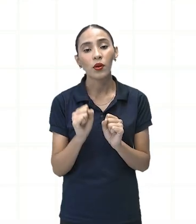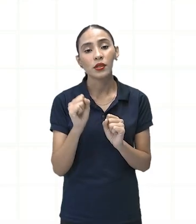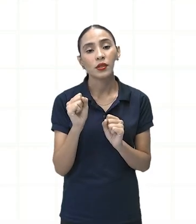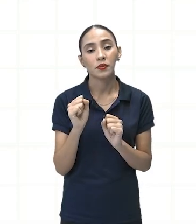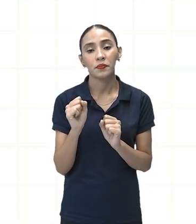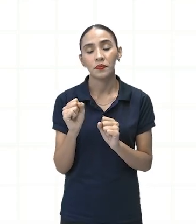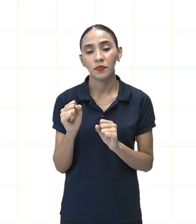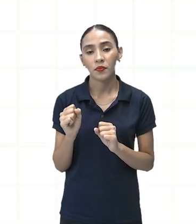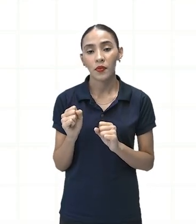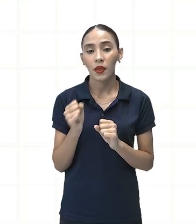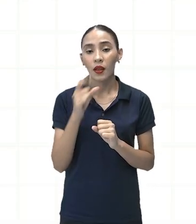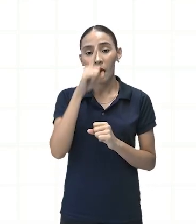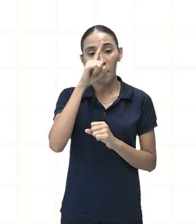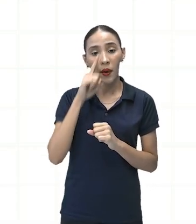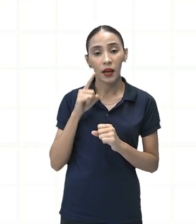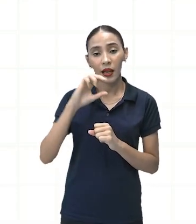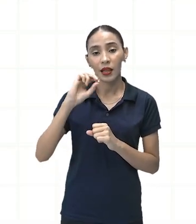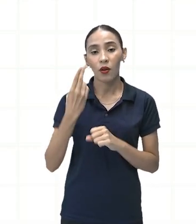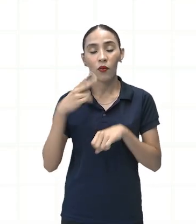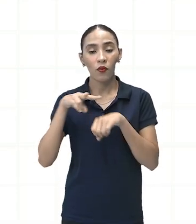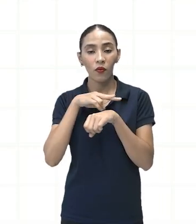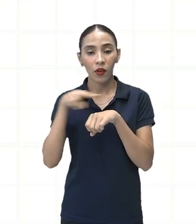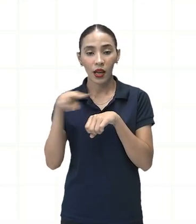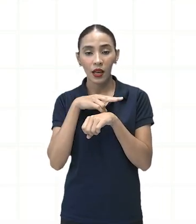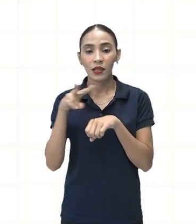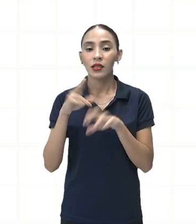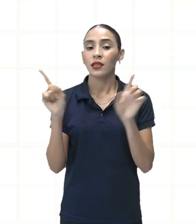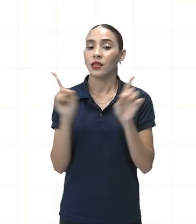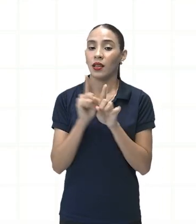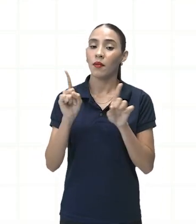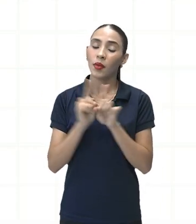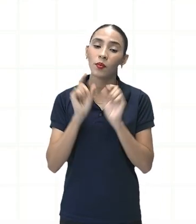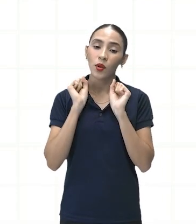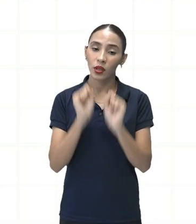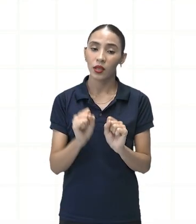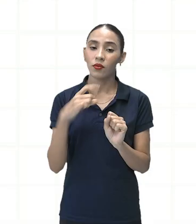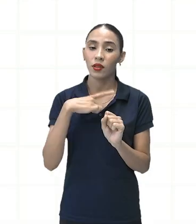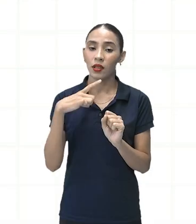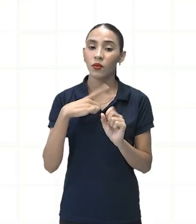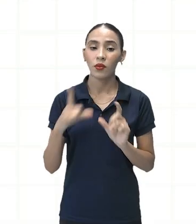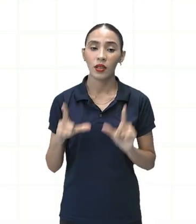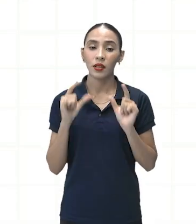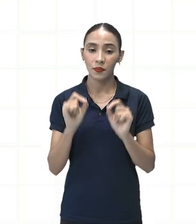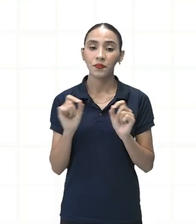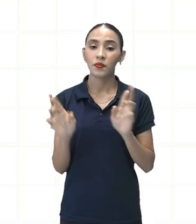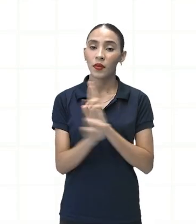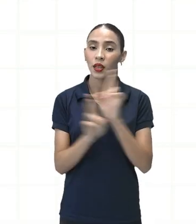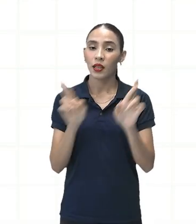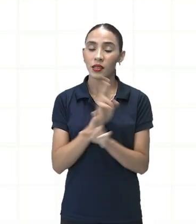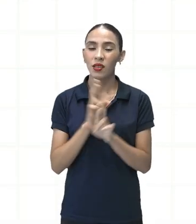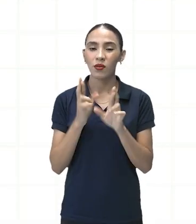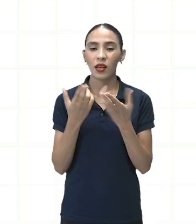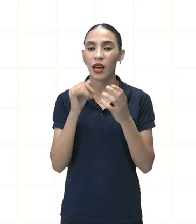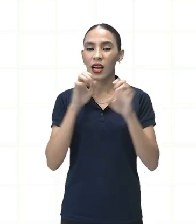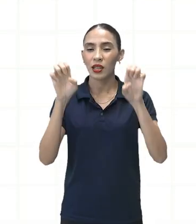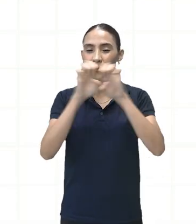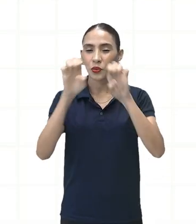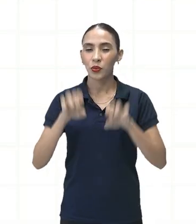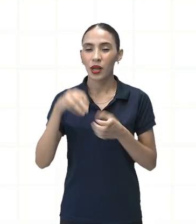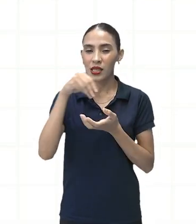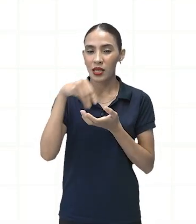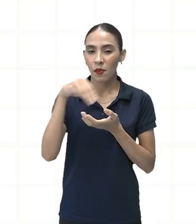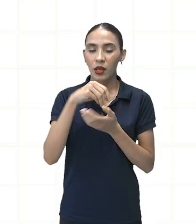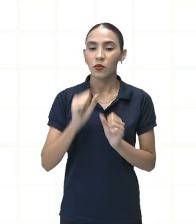ser amarelas ou verdes, bem como poderiam ter, com relação à textura da semente,